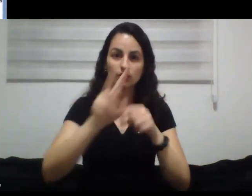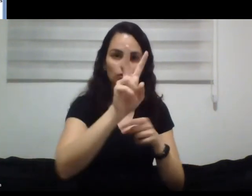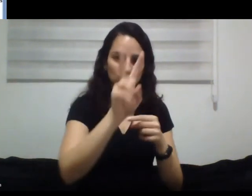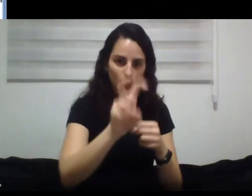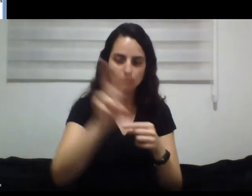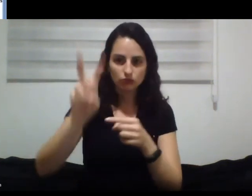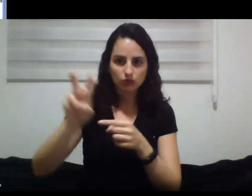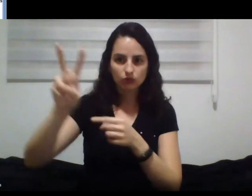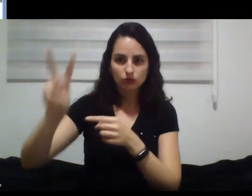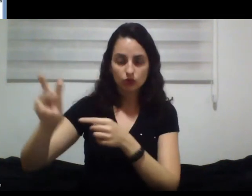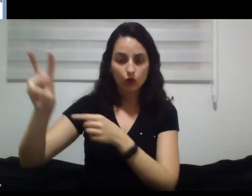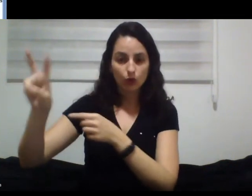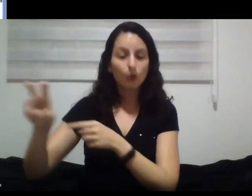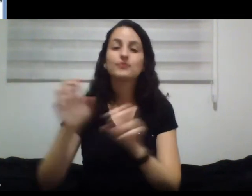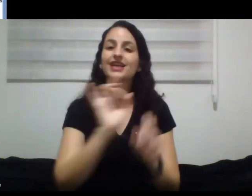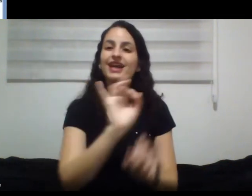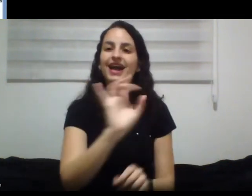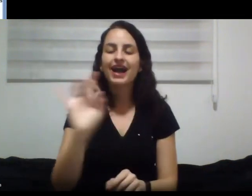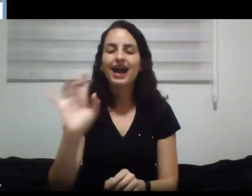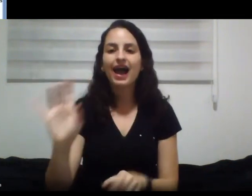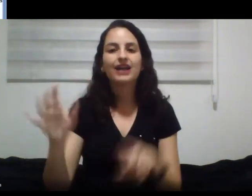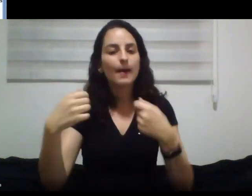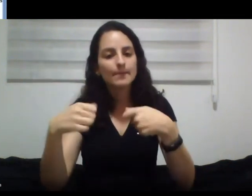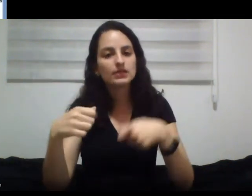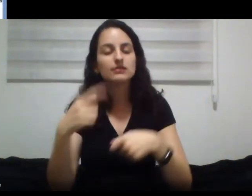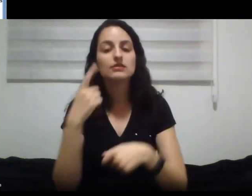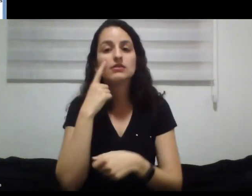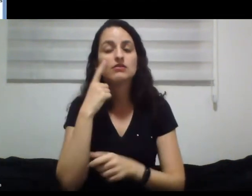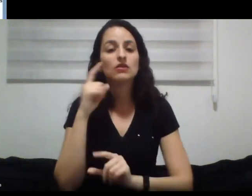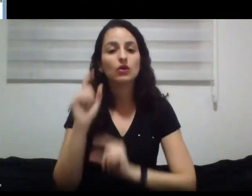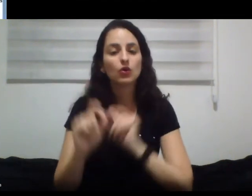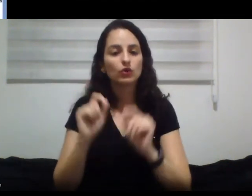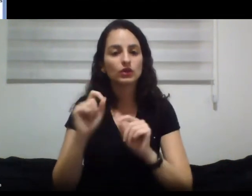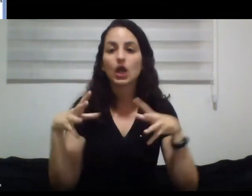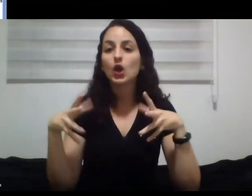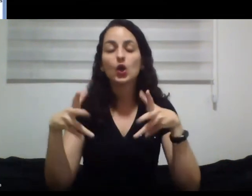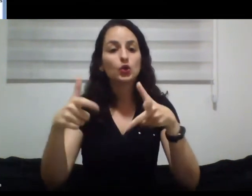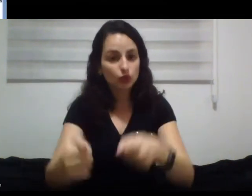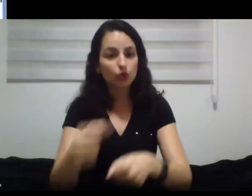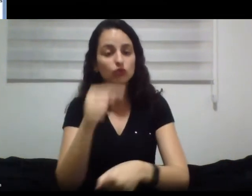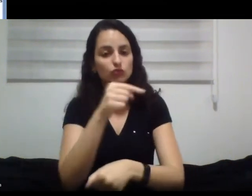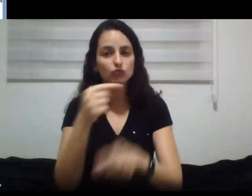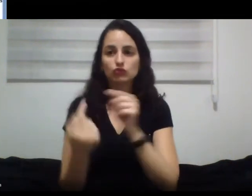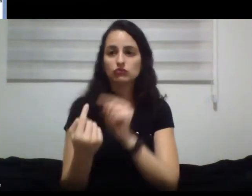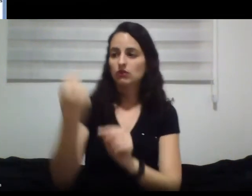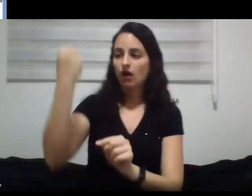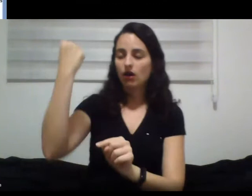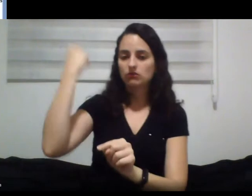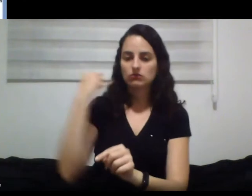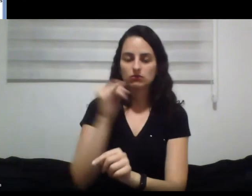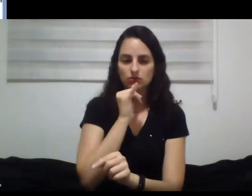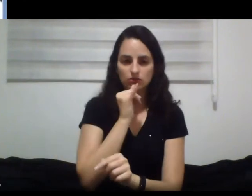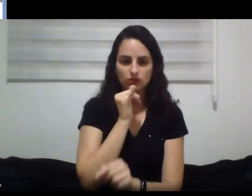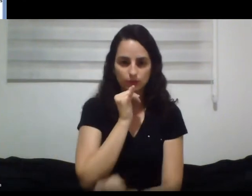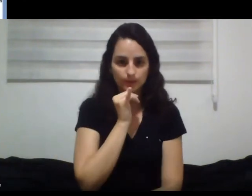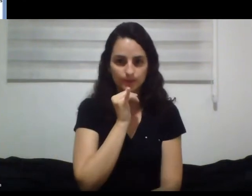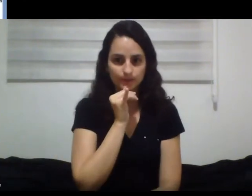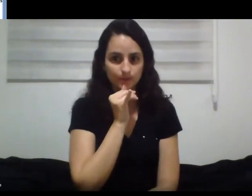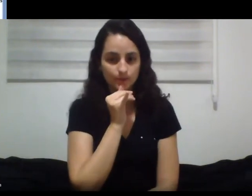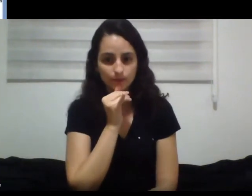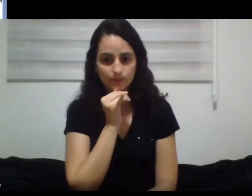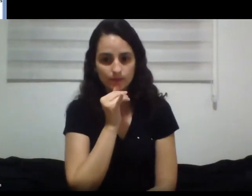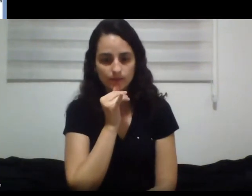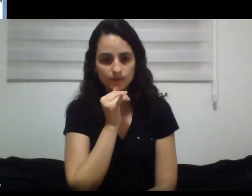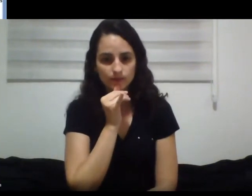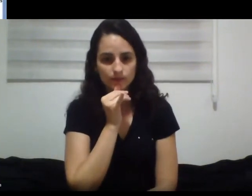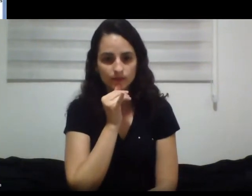as pessoas, né, do CCL. Quantas avaliações, se é que eu estou vendo aqui que tem no mínimo 3, como era, sim, na resolução.